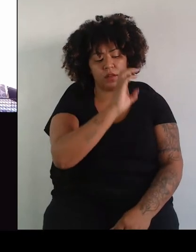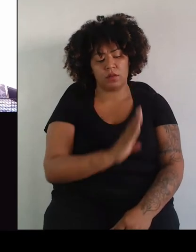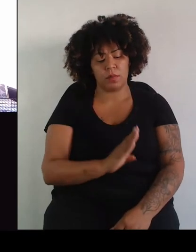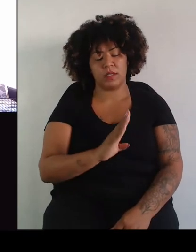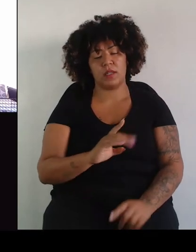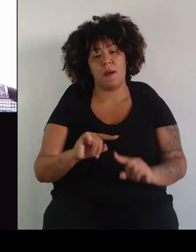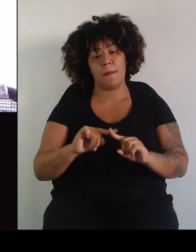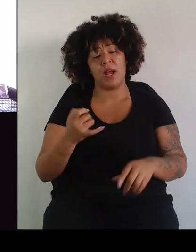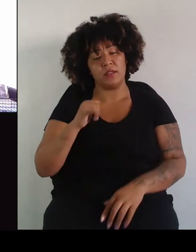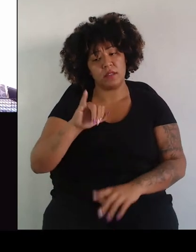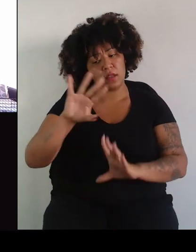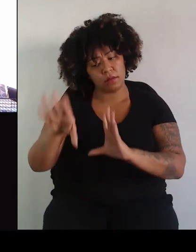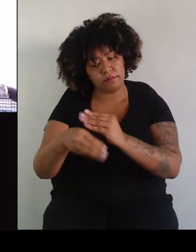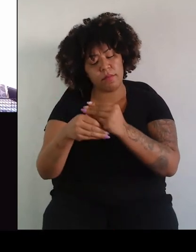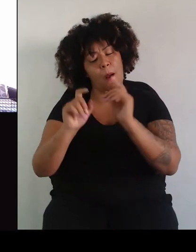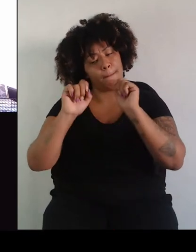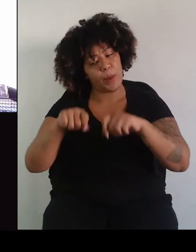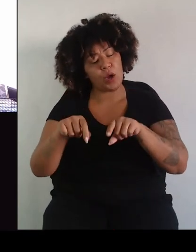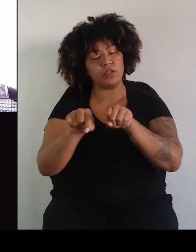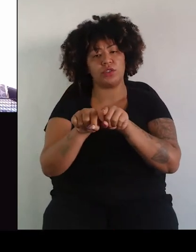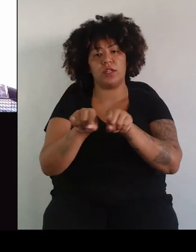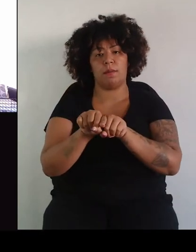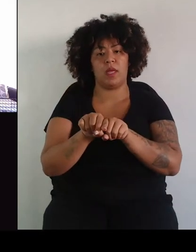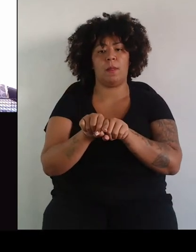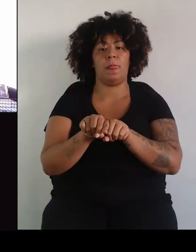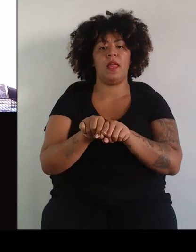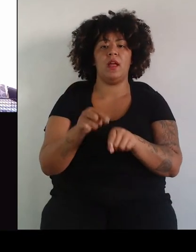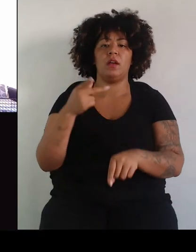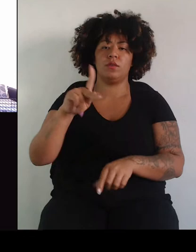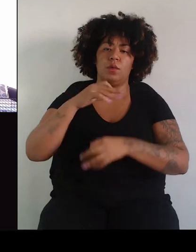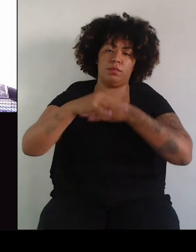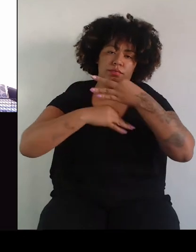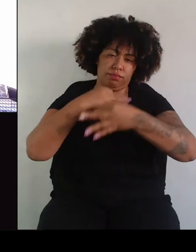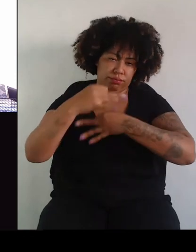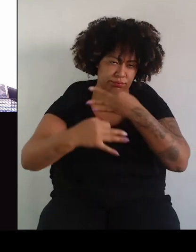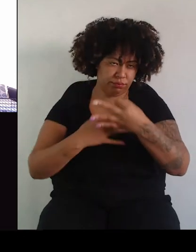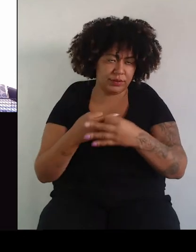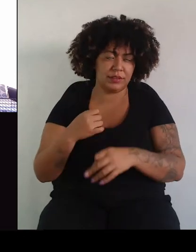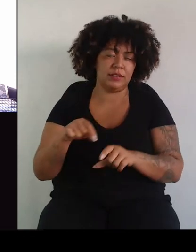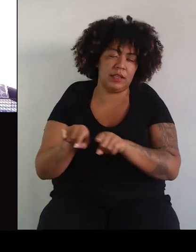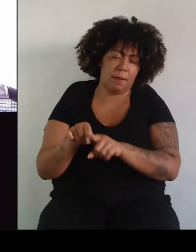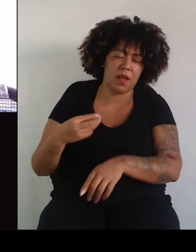comentar também a partir do seu contexto europeu